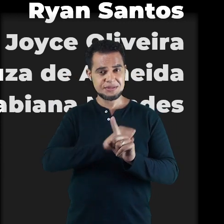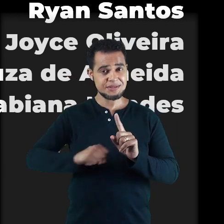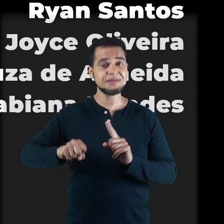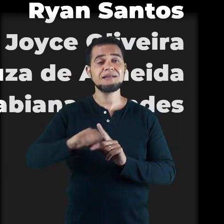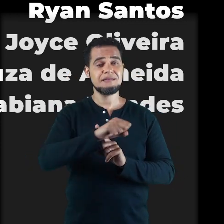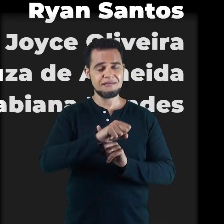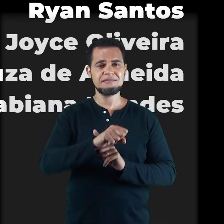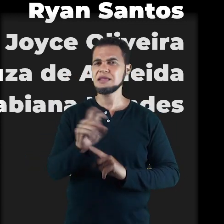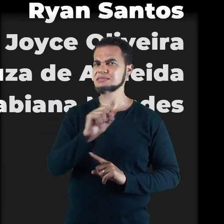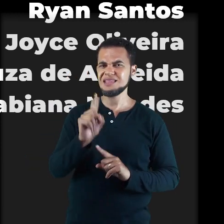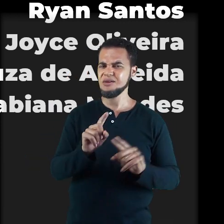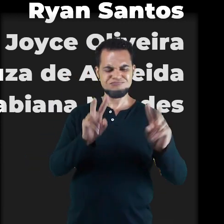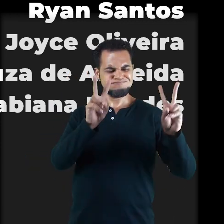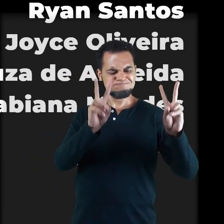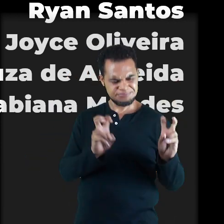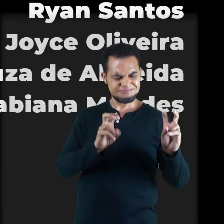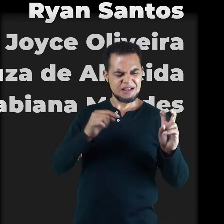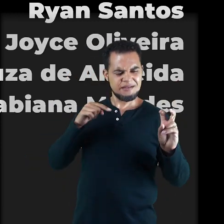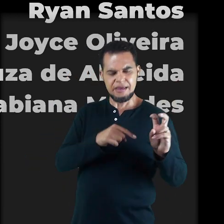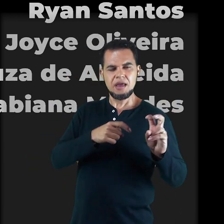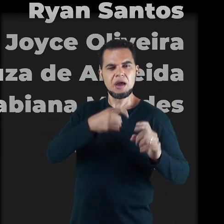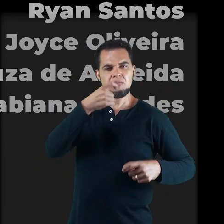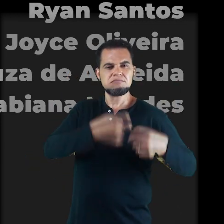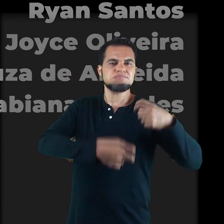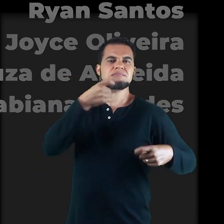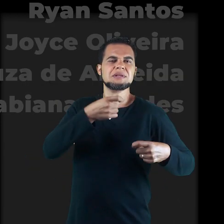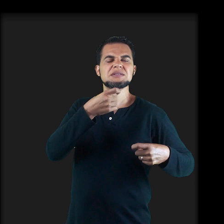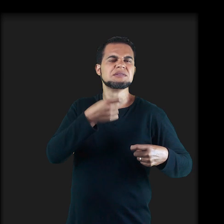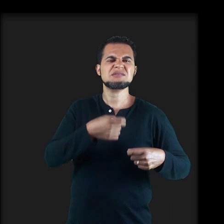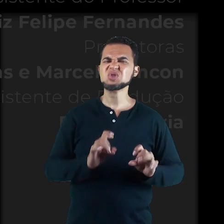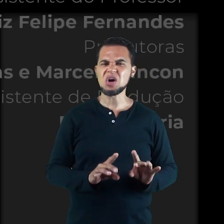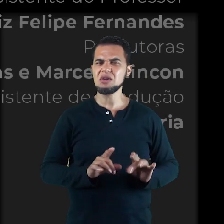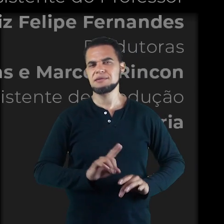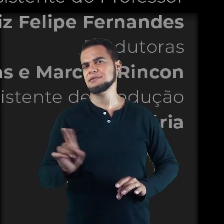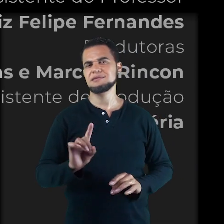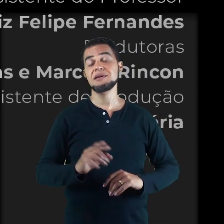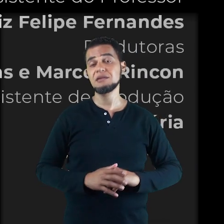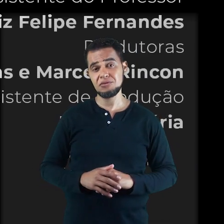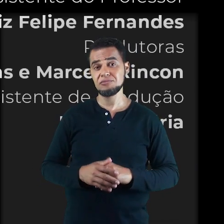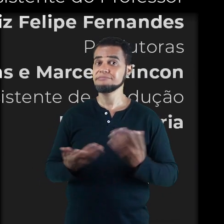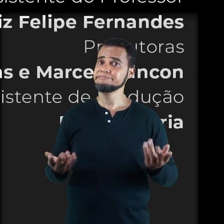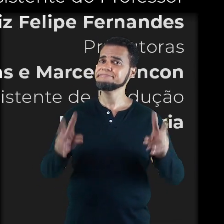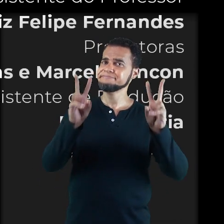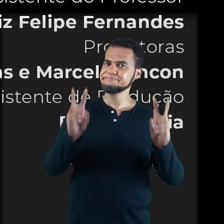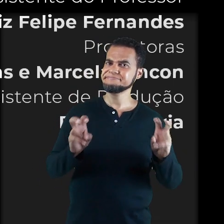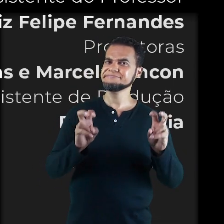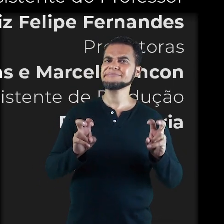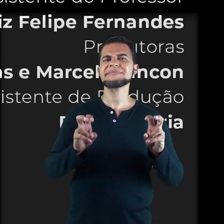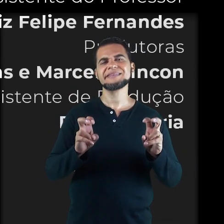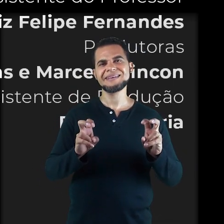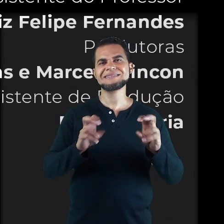questões sociais. Não se restringe apenas ao ato sexual, embora, seja